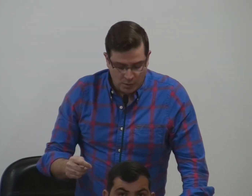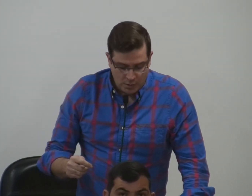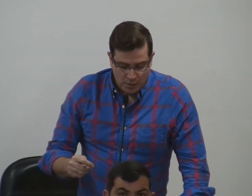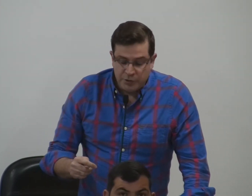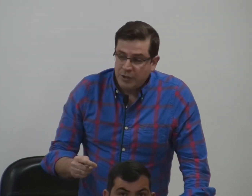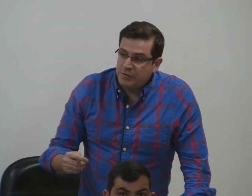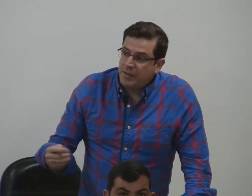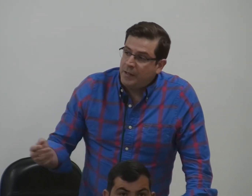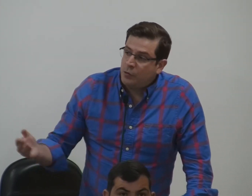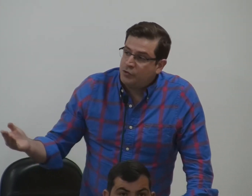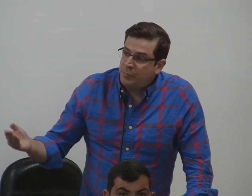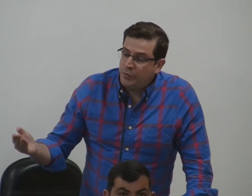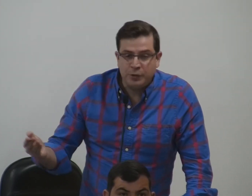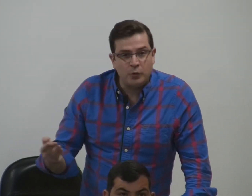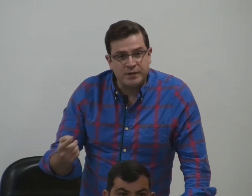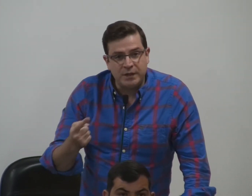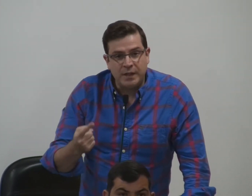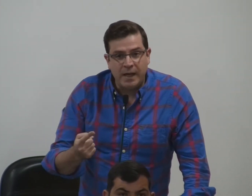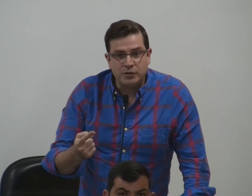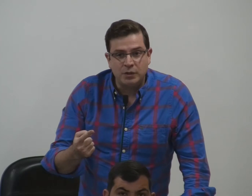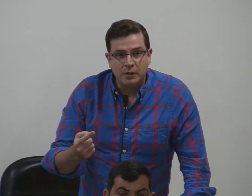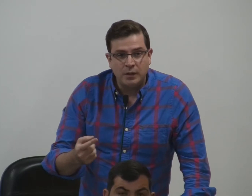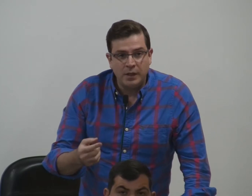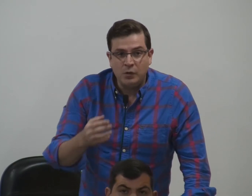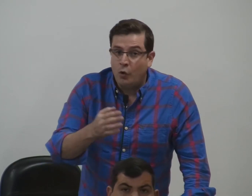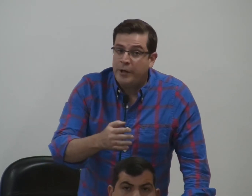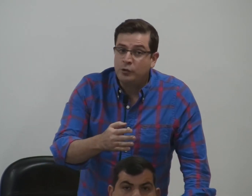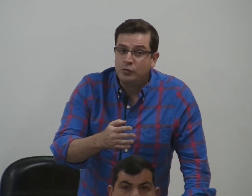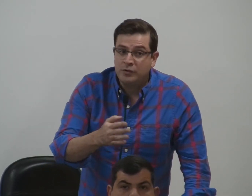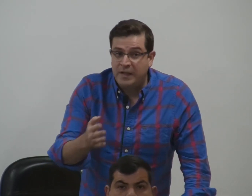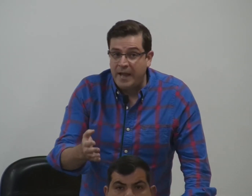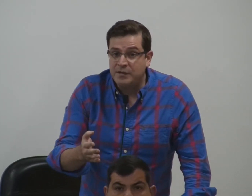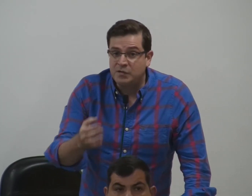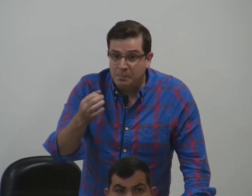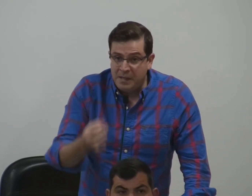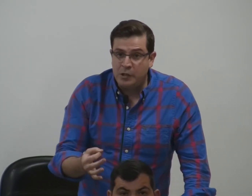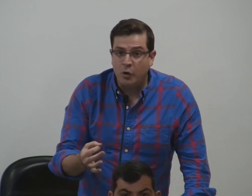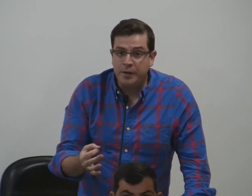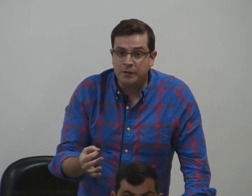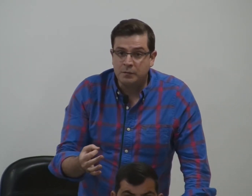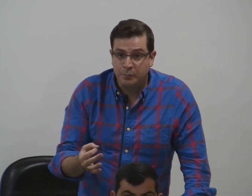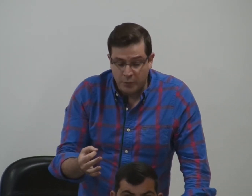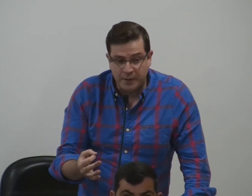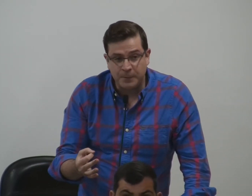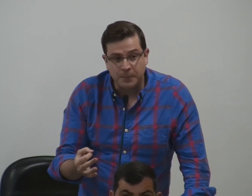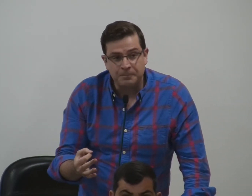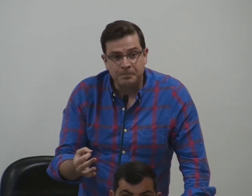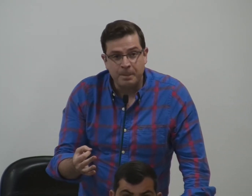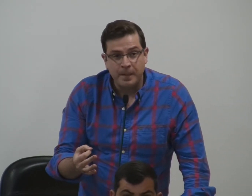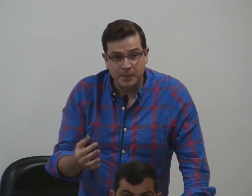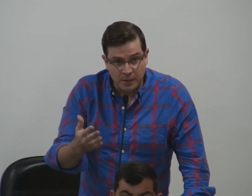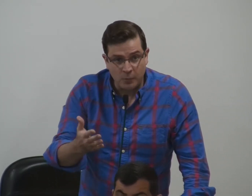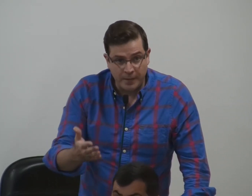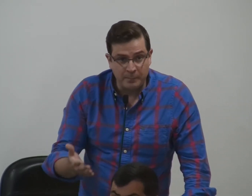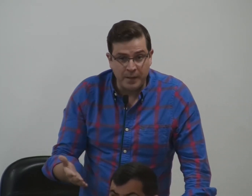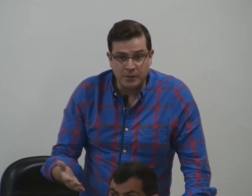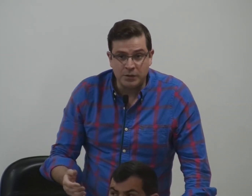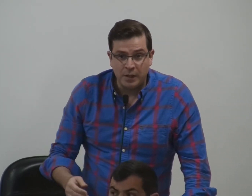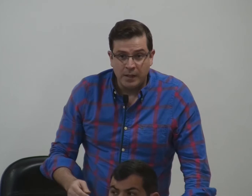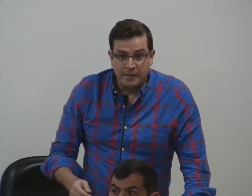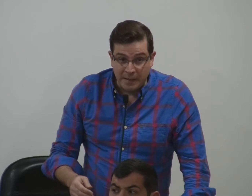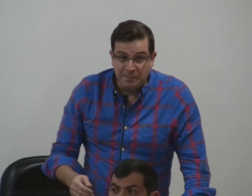a gente estaria contribuindo com a cidade em 8 10 milhões por ano então